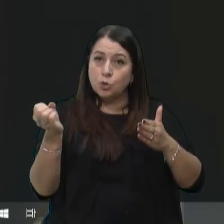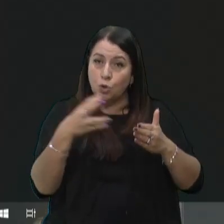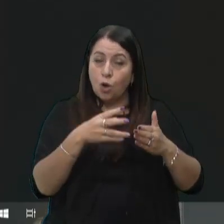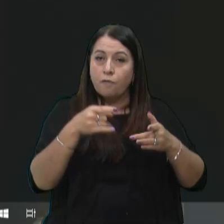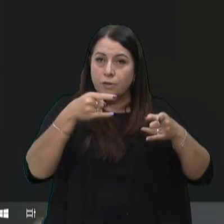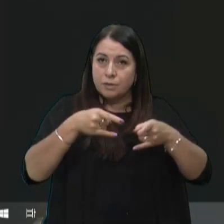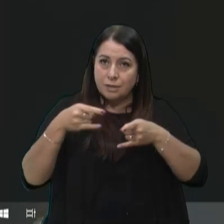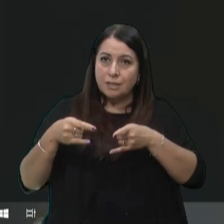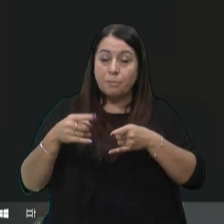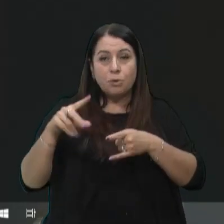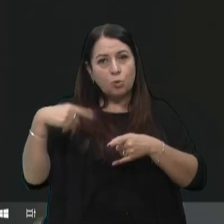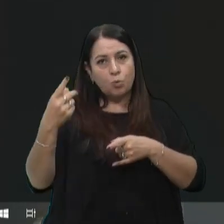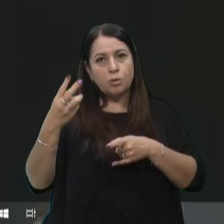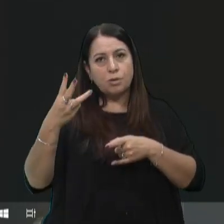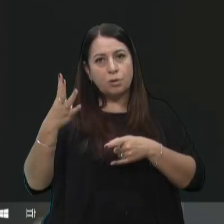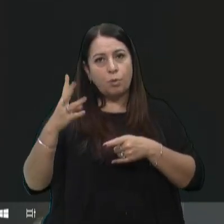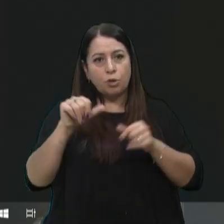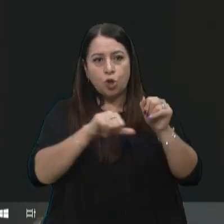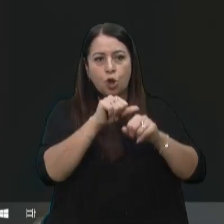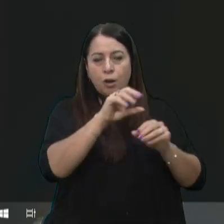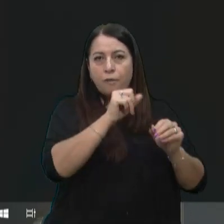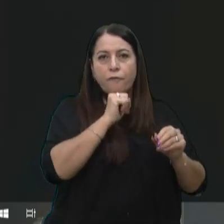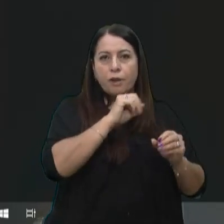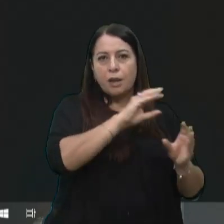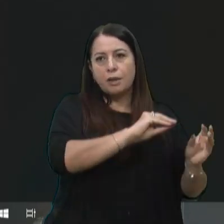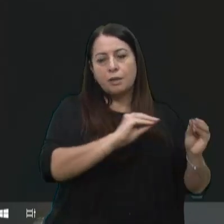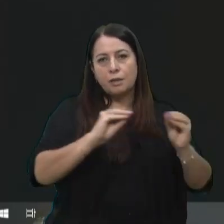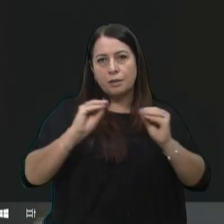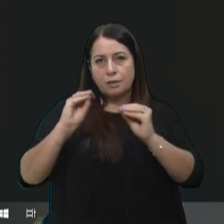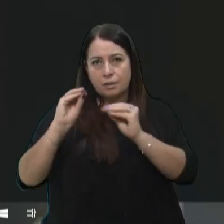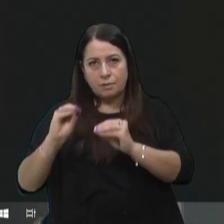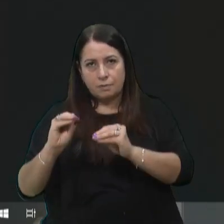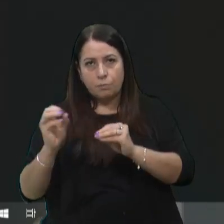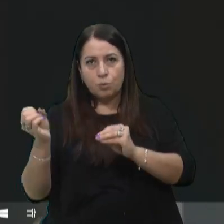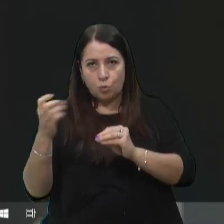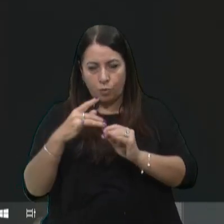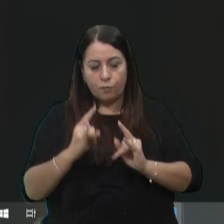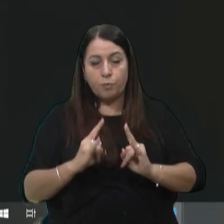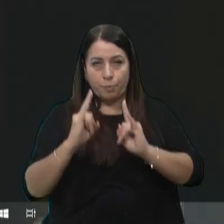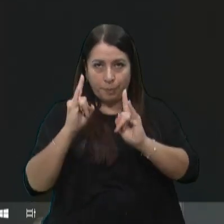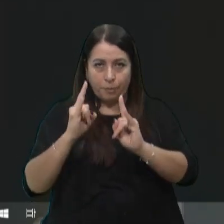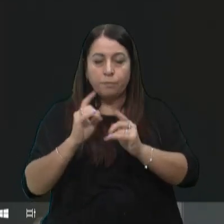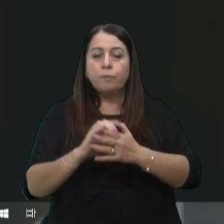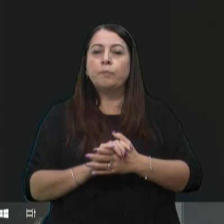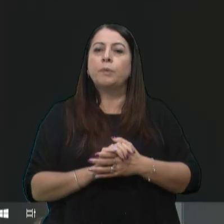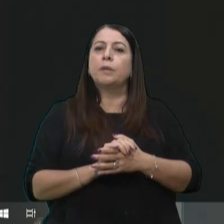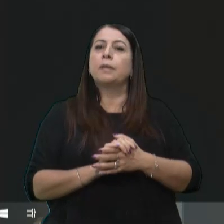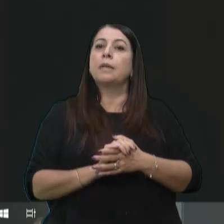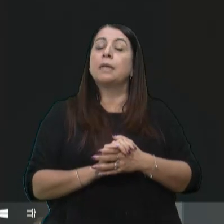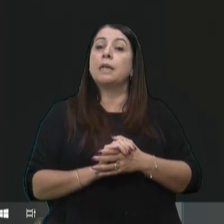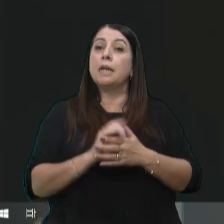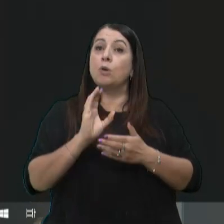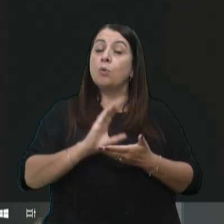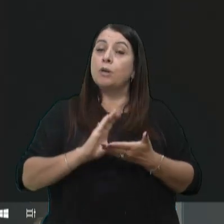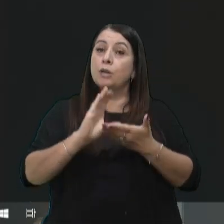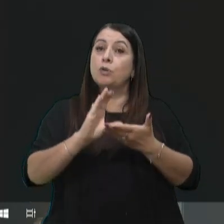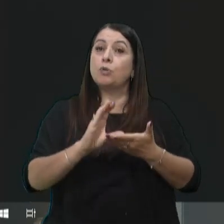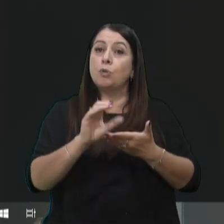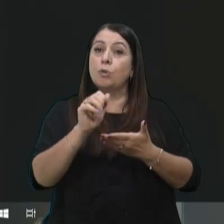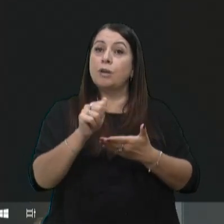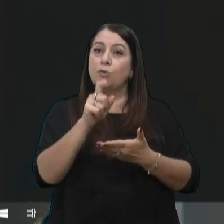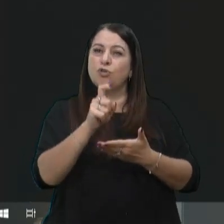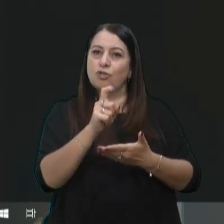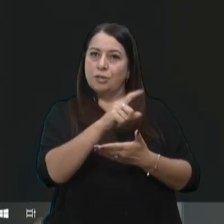leitos e outros 34 serão transferidos da antiga do hospital para o novo prédio segunda coordenadora do almoxarifado